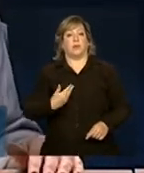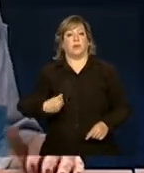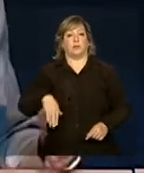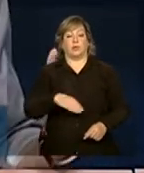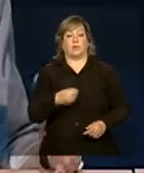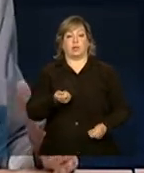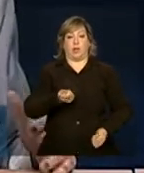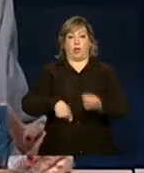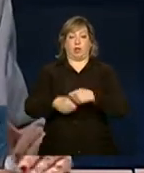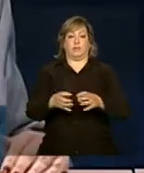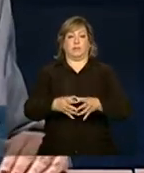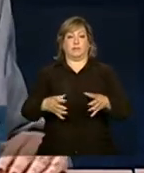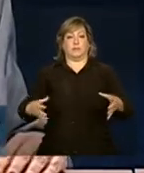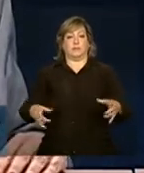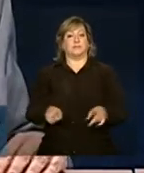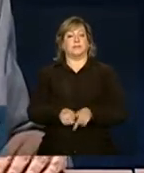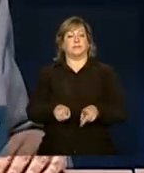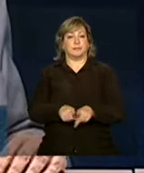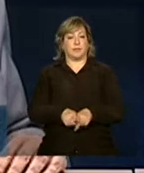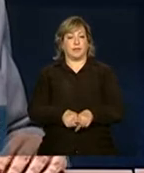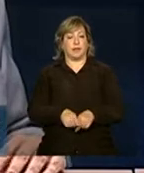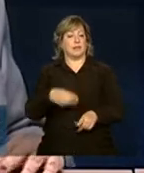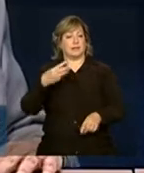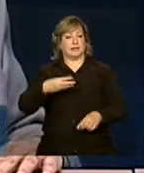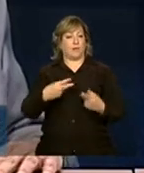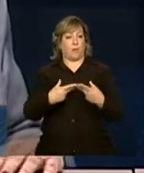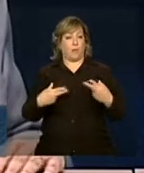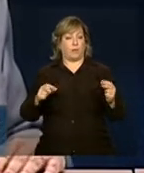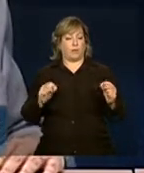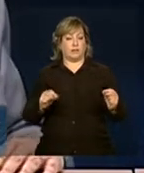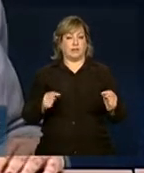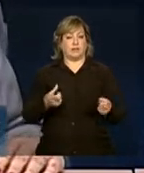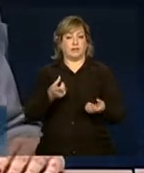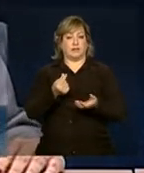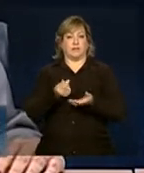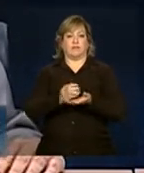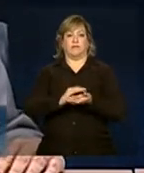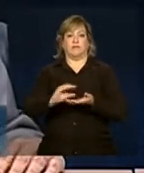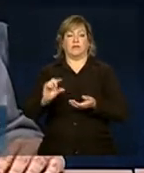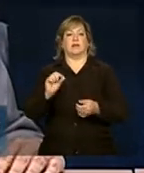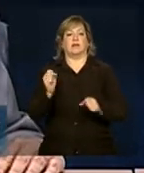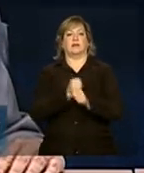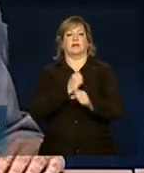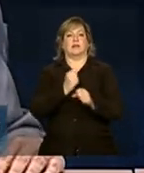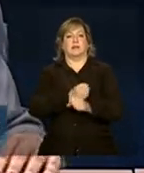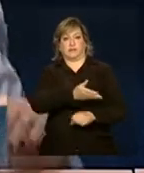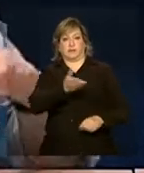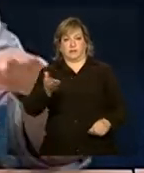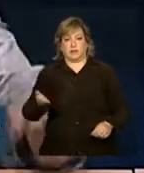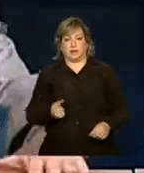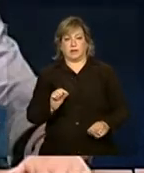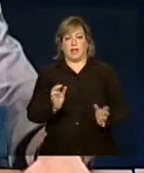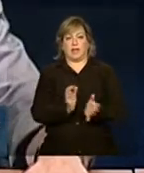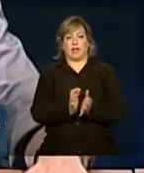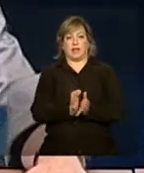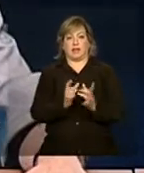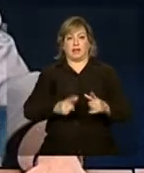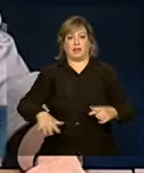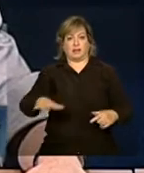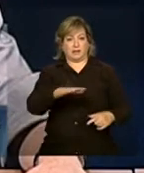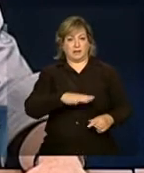da nossa economia um terceiro motor da nossa economia são os investimentos em infraestrutura na área